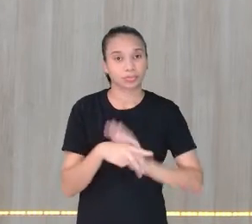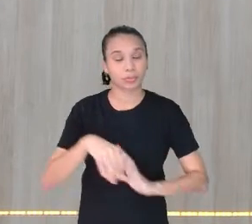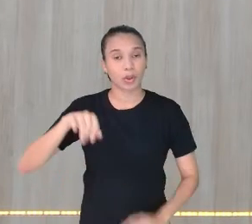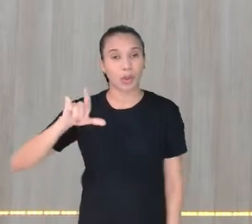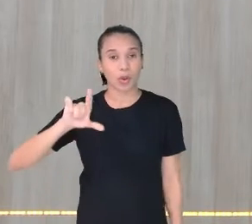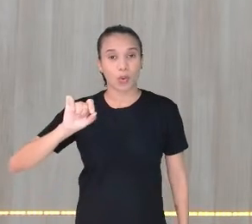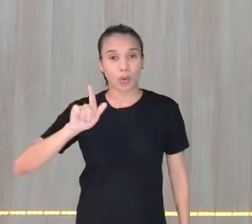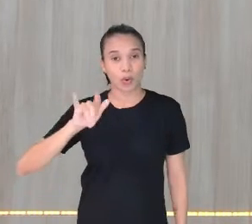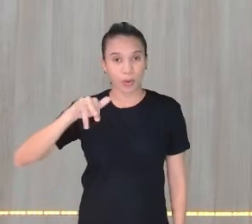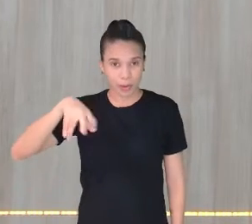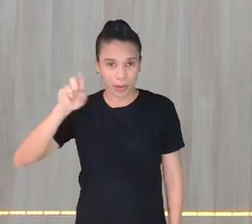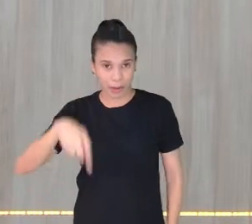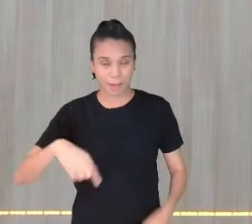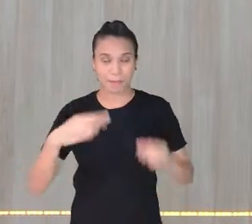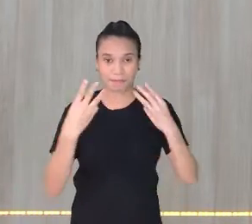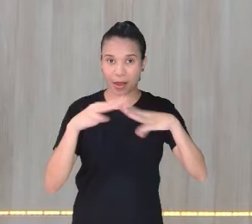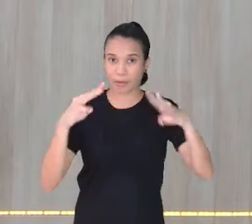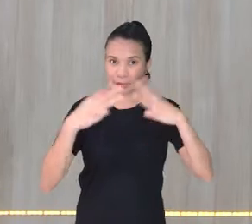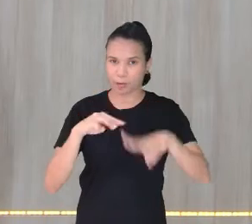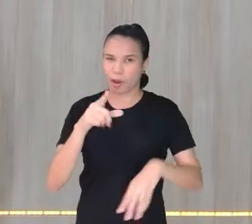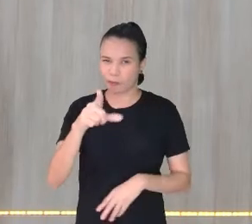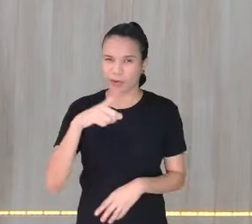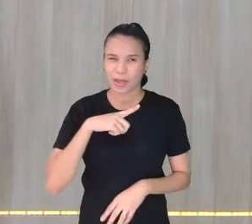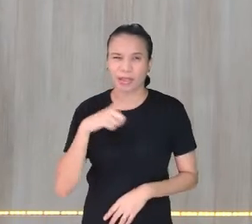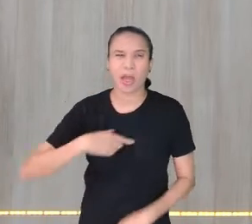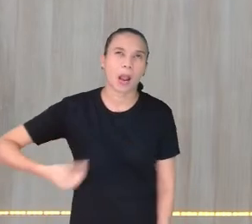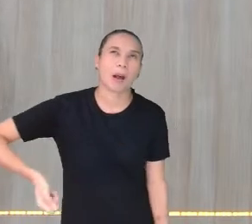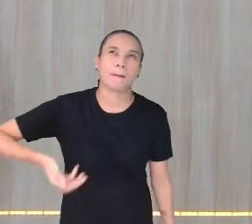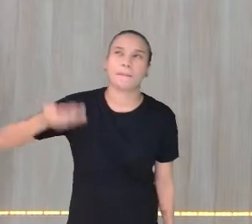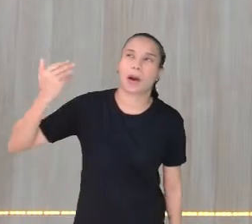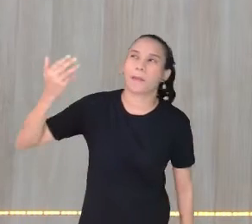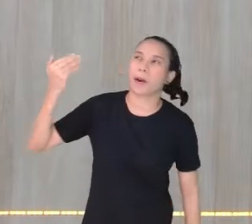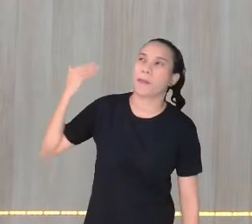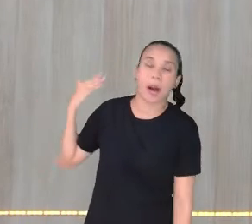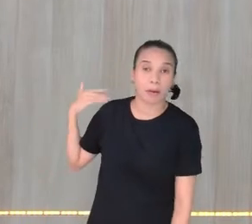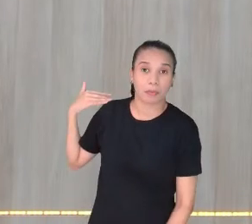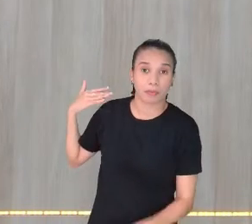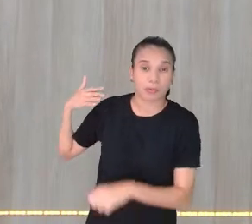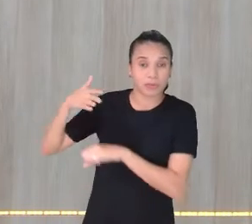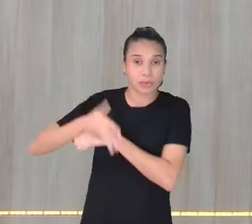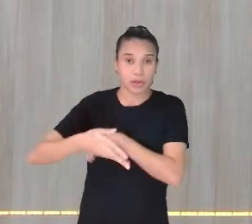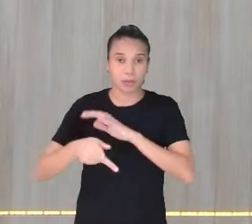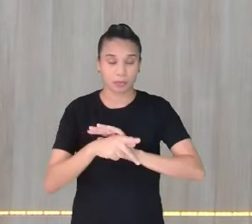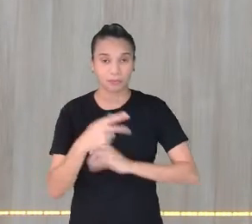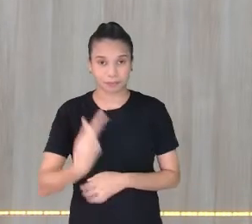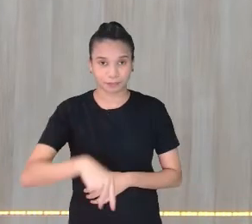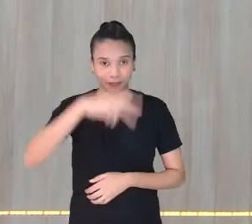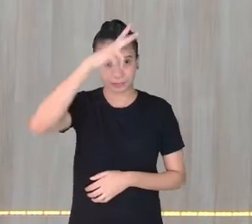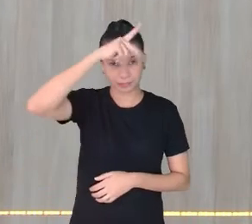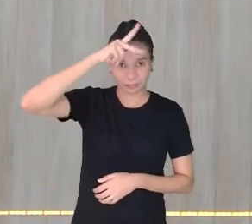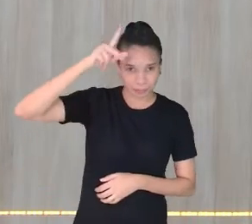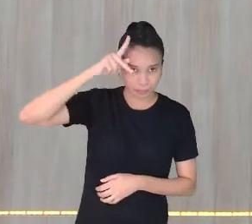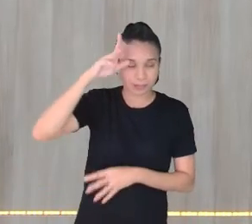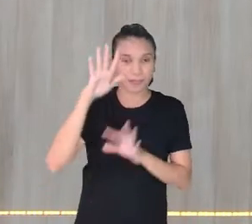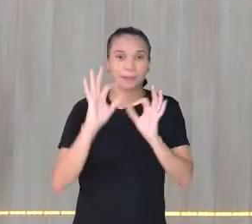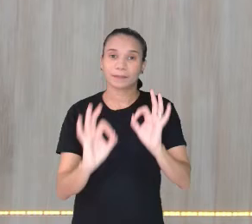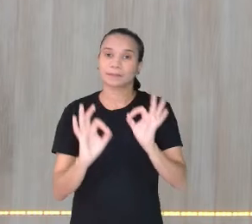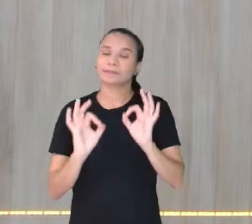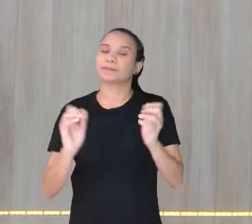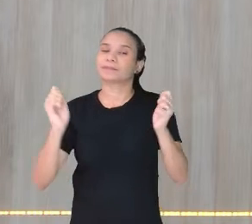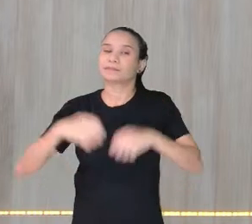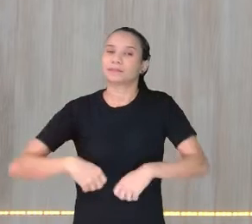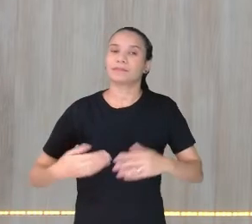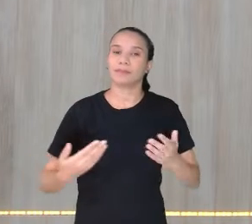é a sua matrícula que você tem desde quando você entrou aqui na rede municipal do Recife, certo? E aí você